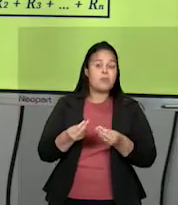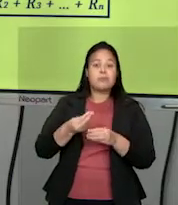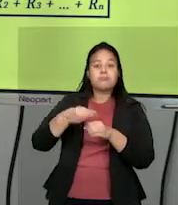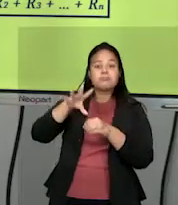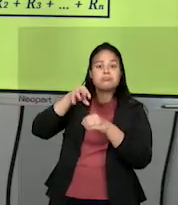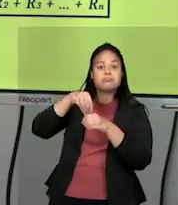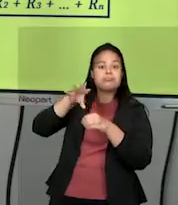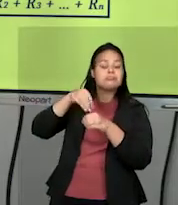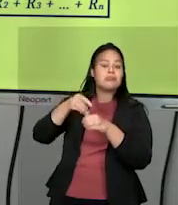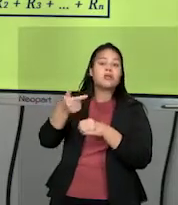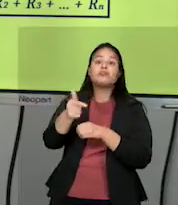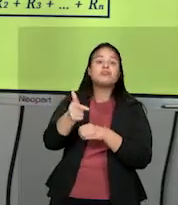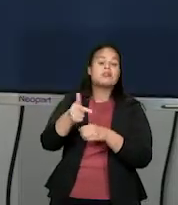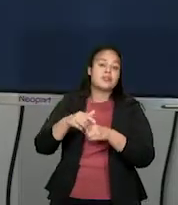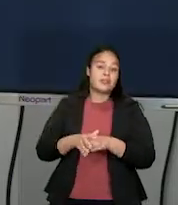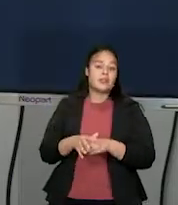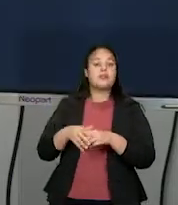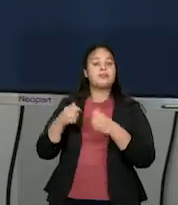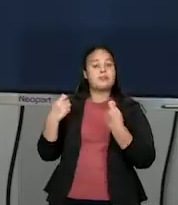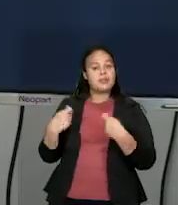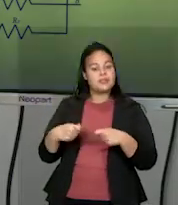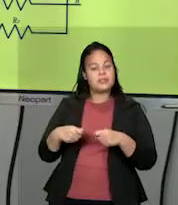passagem da corrente.